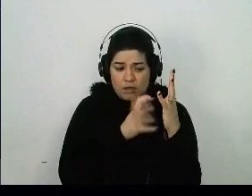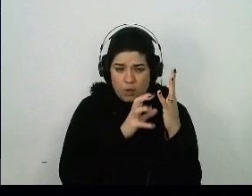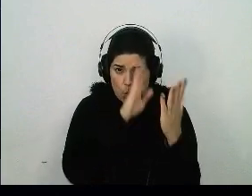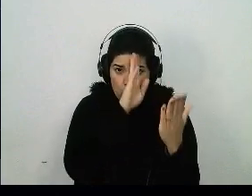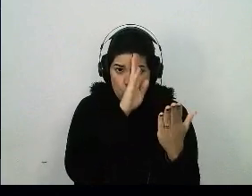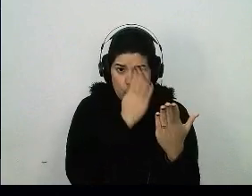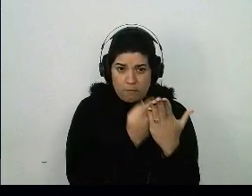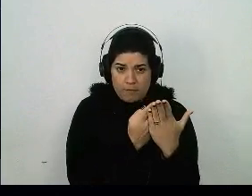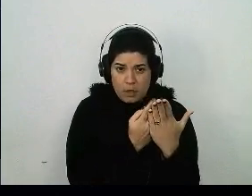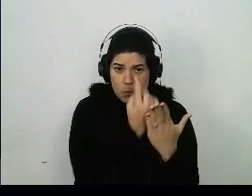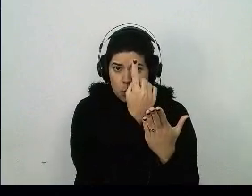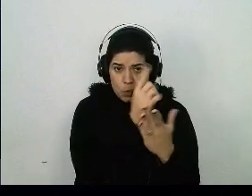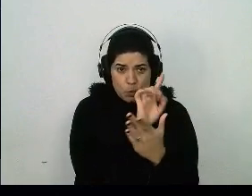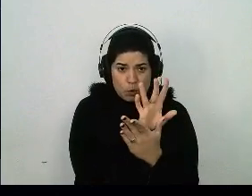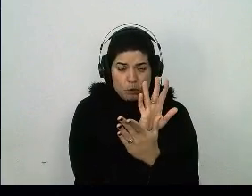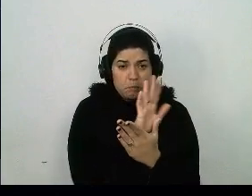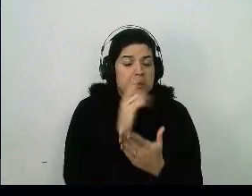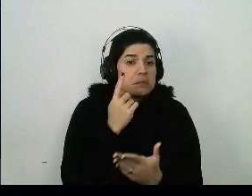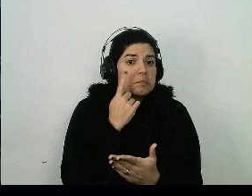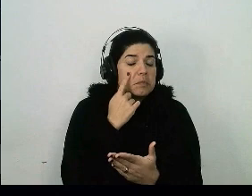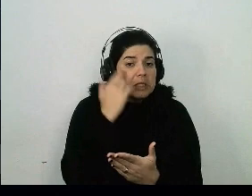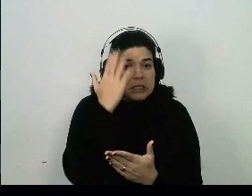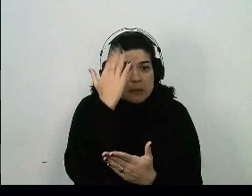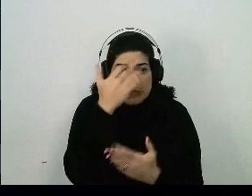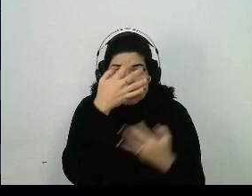verificar a veracidade de uma transação.